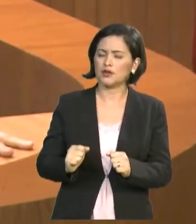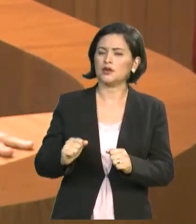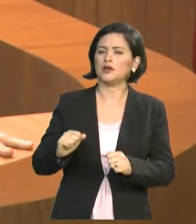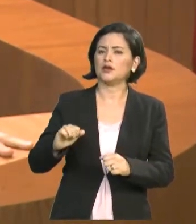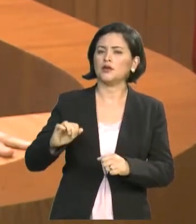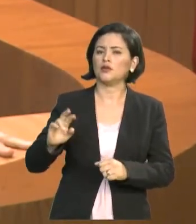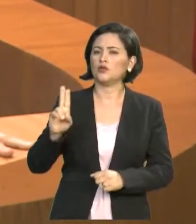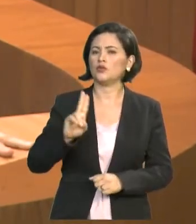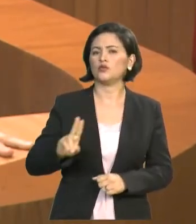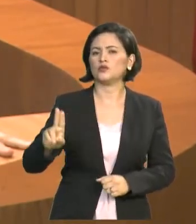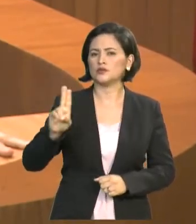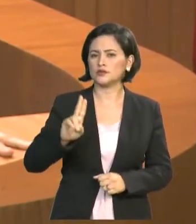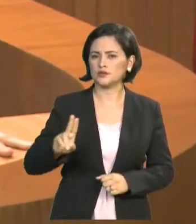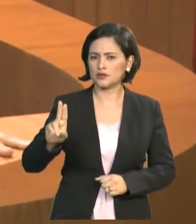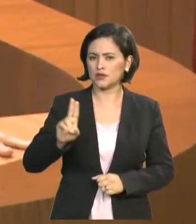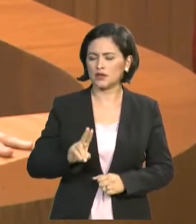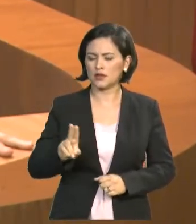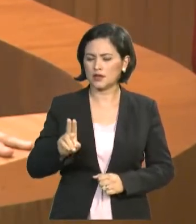para